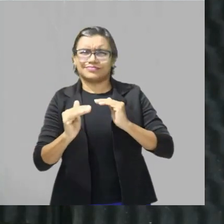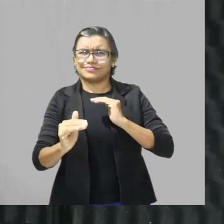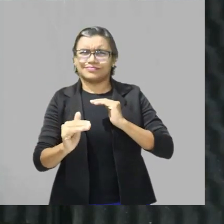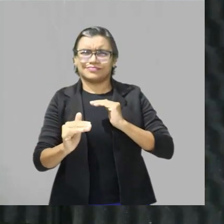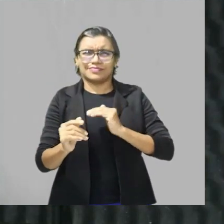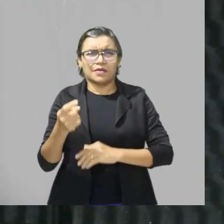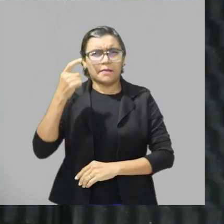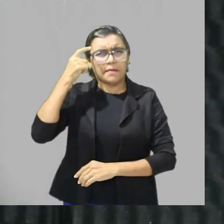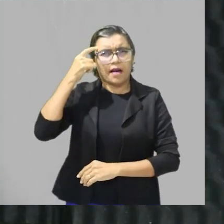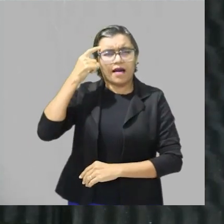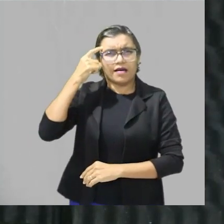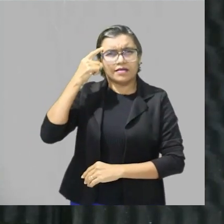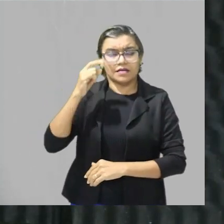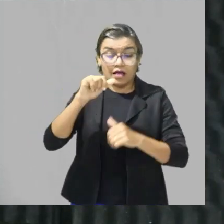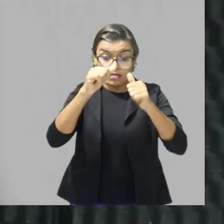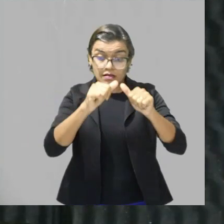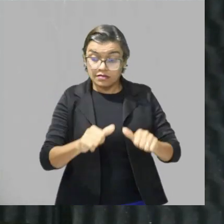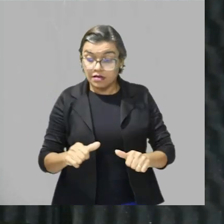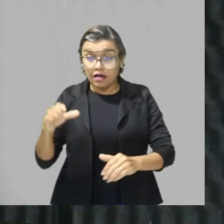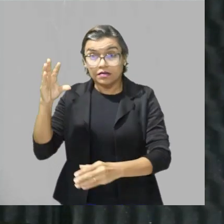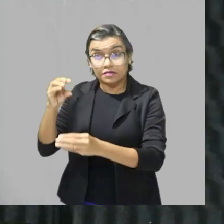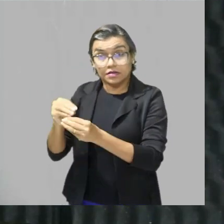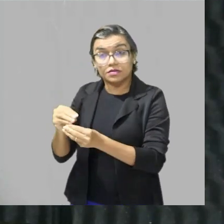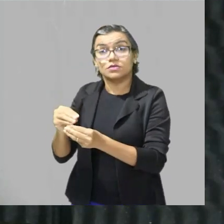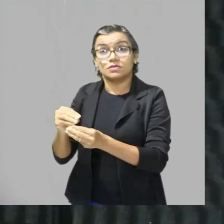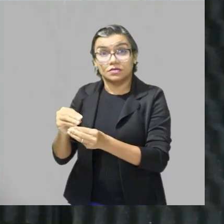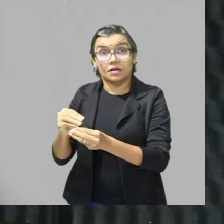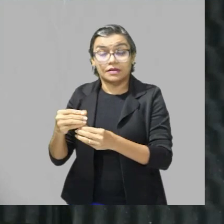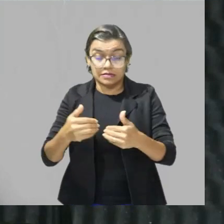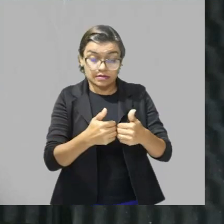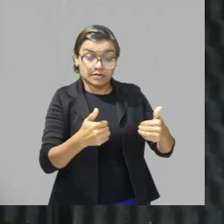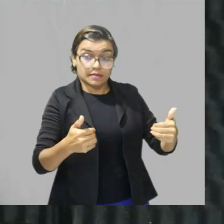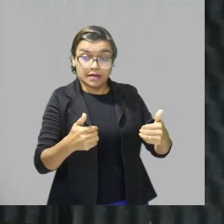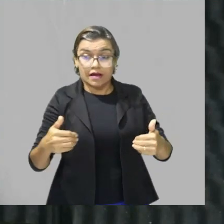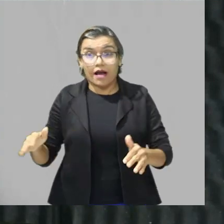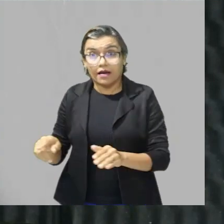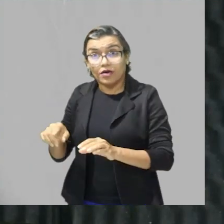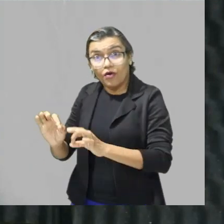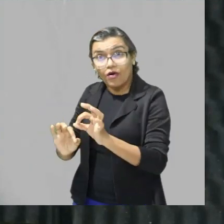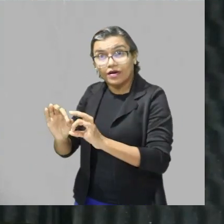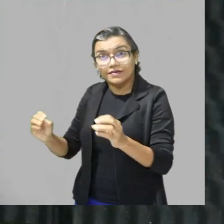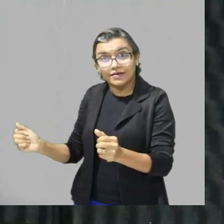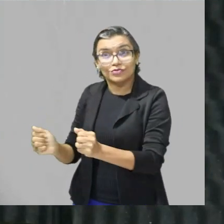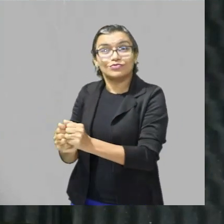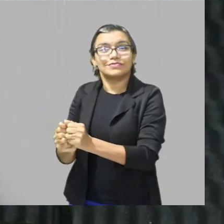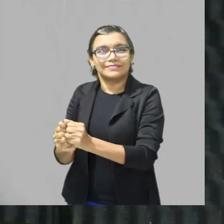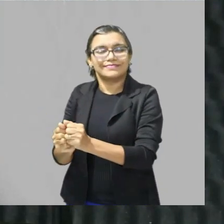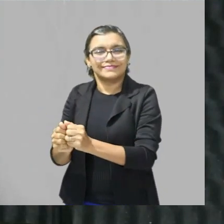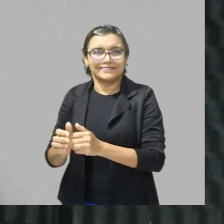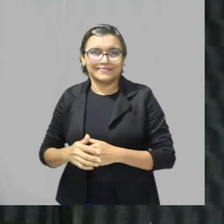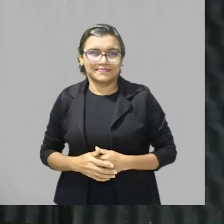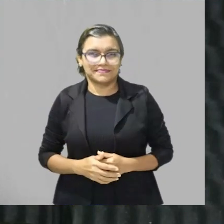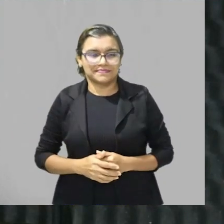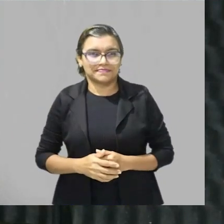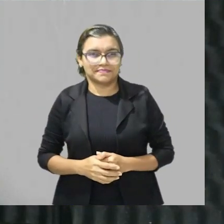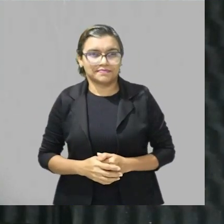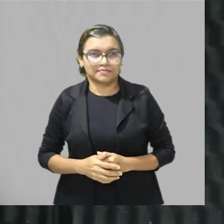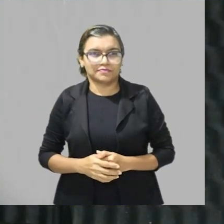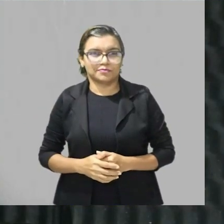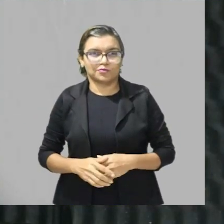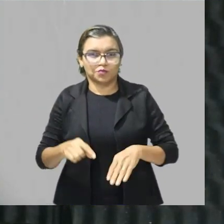porque analisar e sintetizar eu vou o que separar e organizar separar e reunir